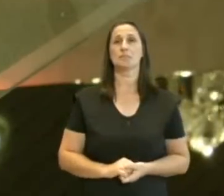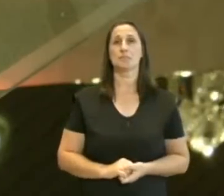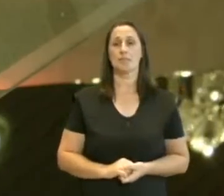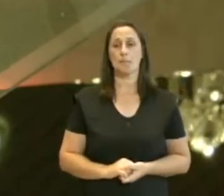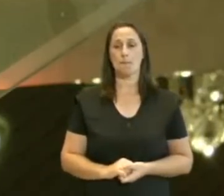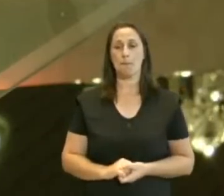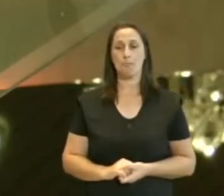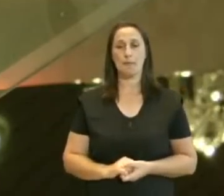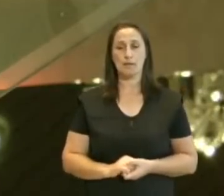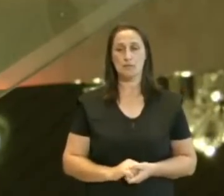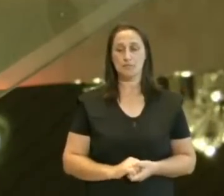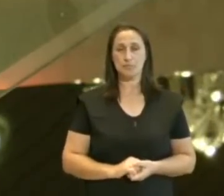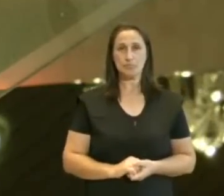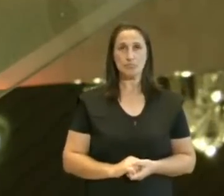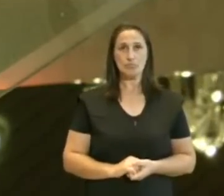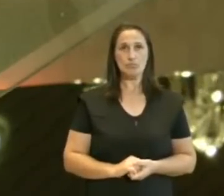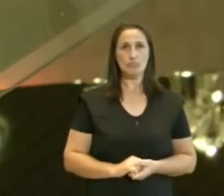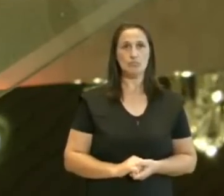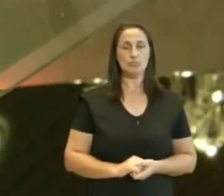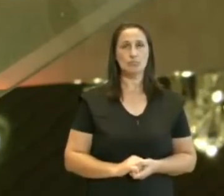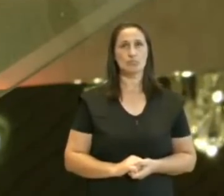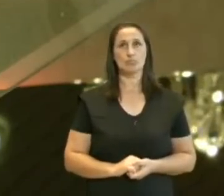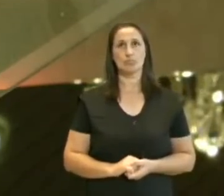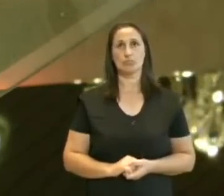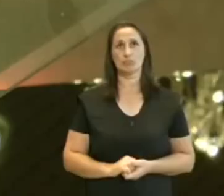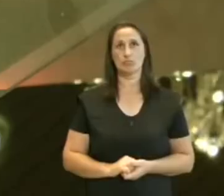Uma das razões porque